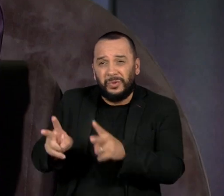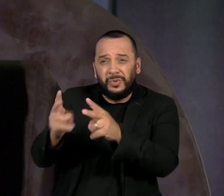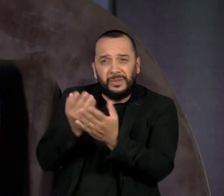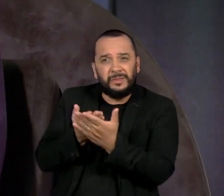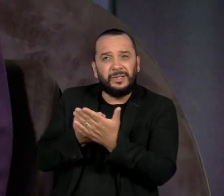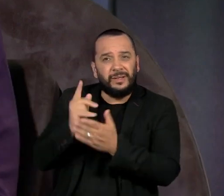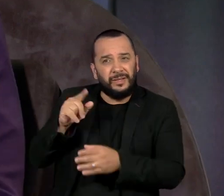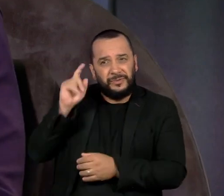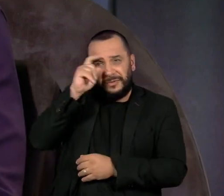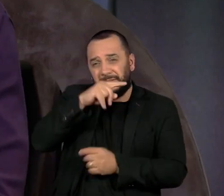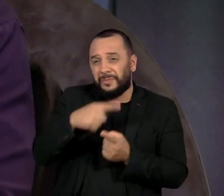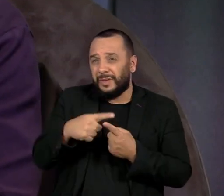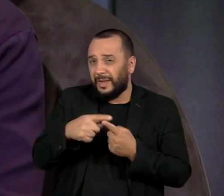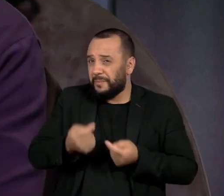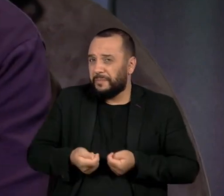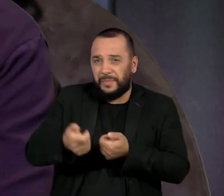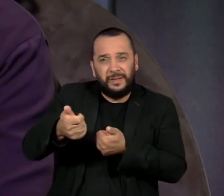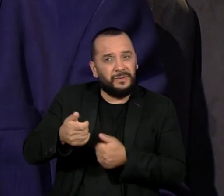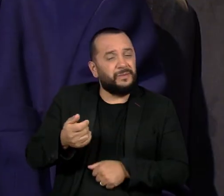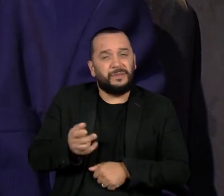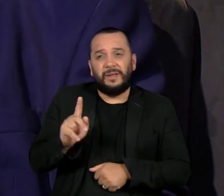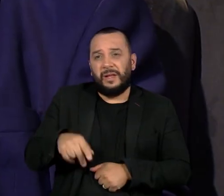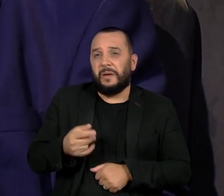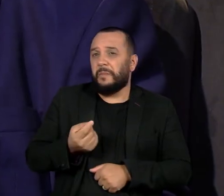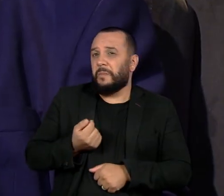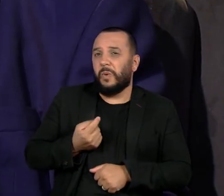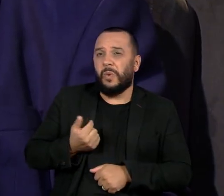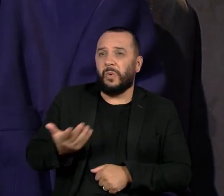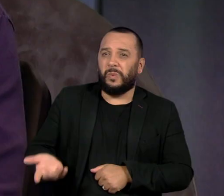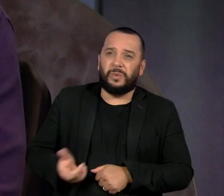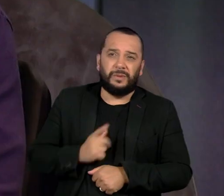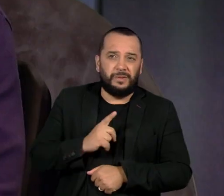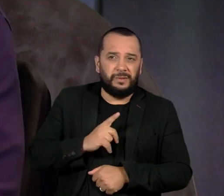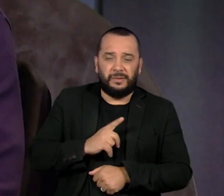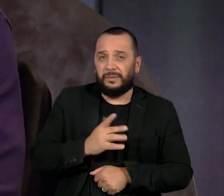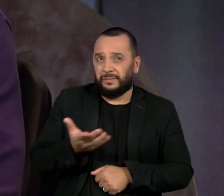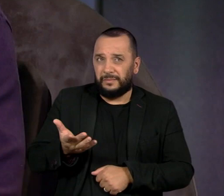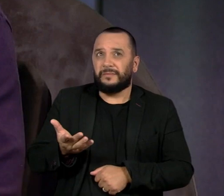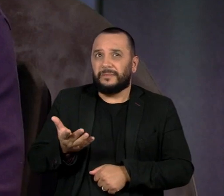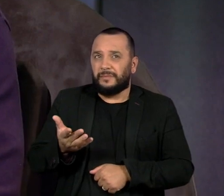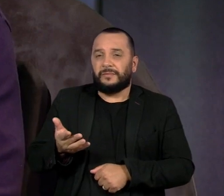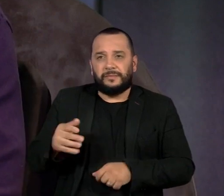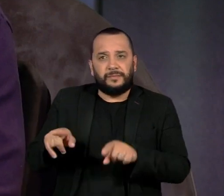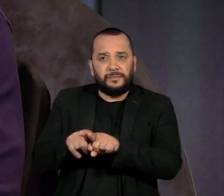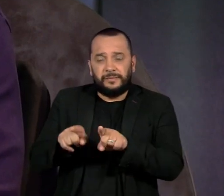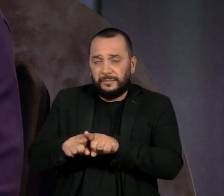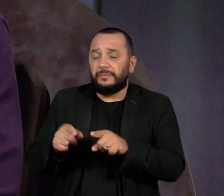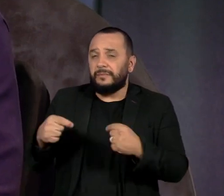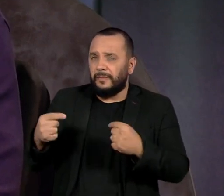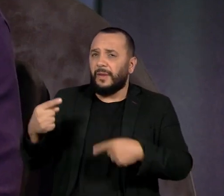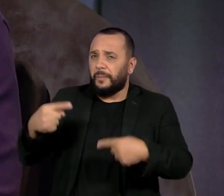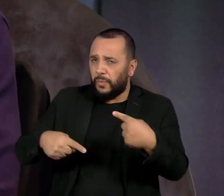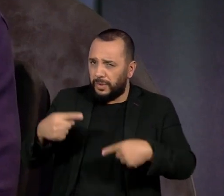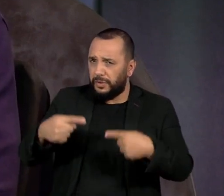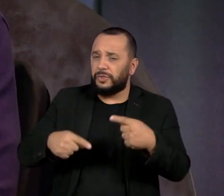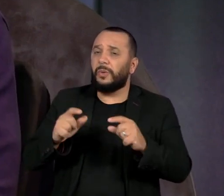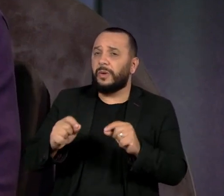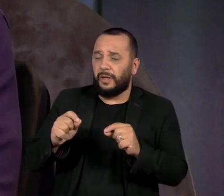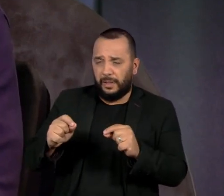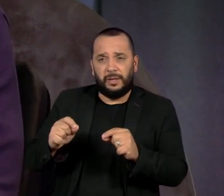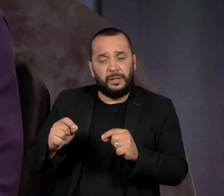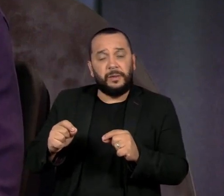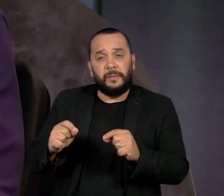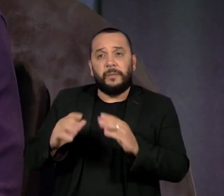não condizem com as realidades de custo das cidades em que esses estudantes moram. As políticas de moradia, de sustentação, alimentação acabam